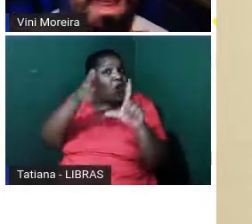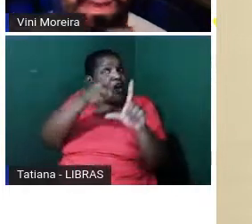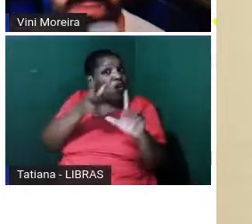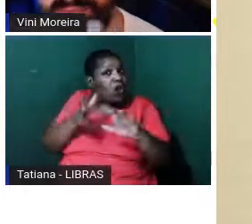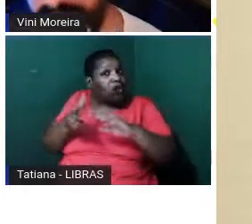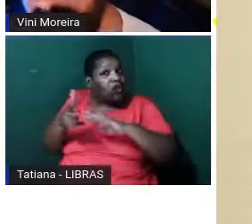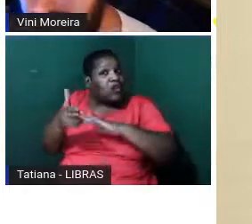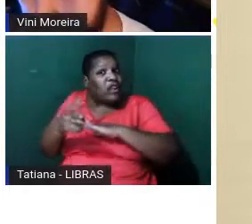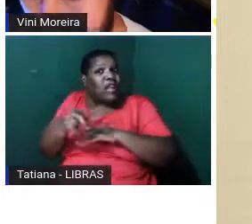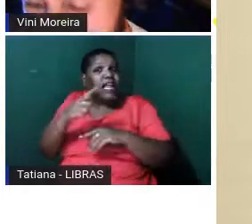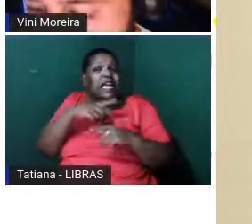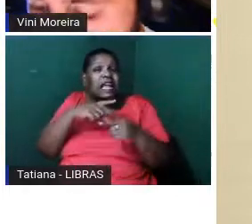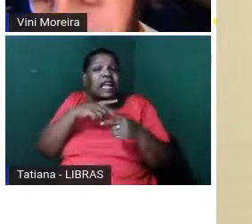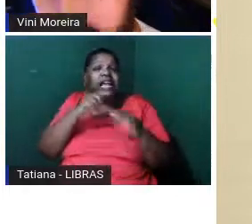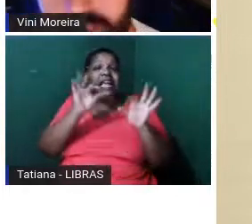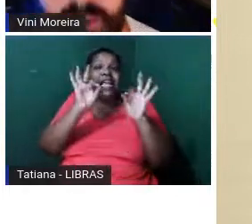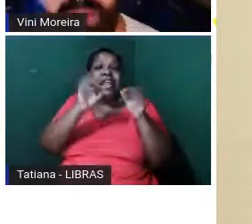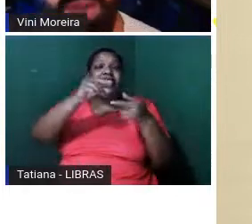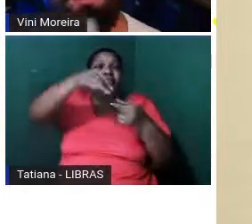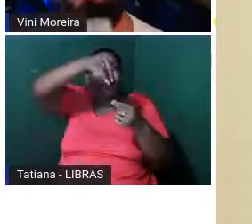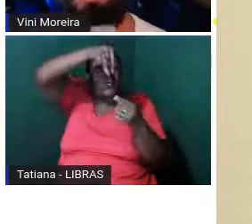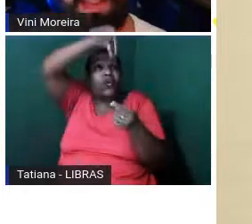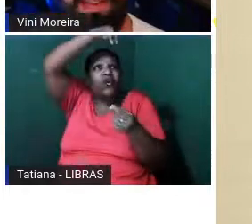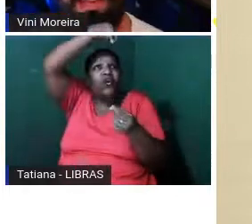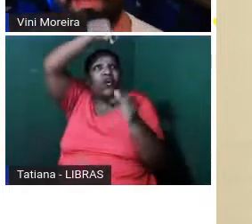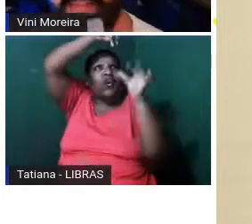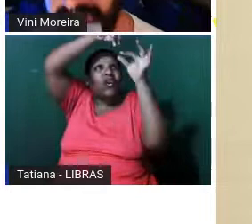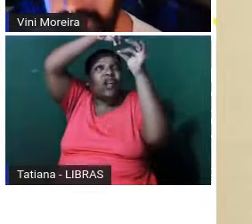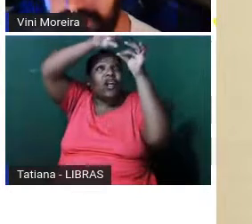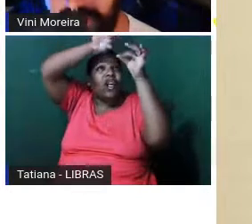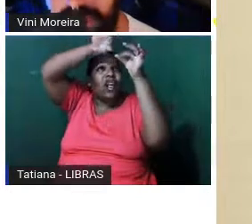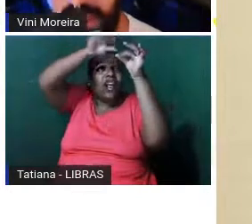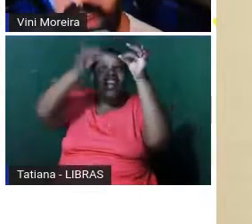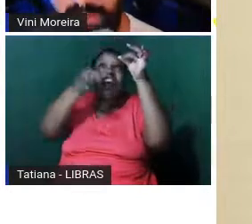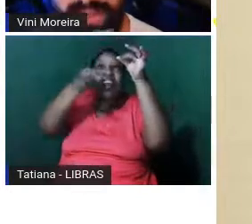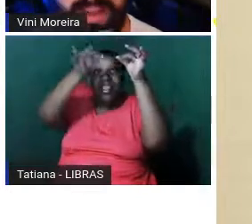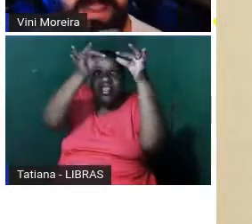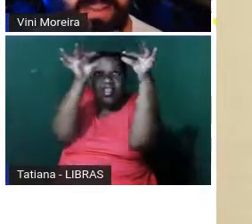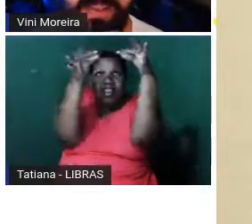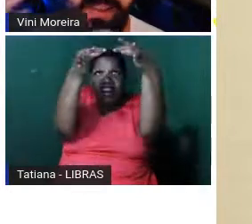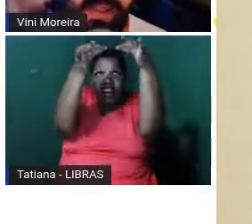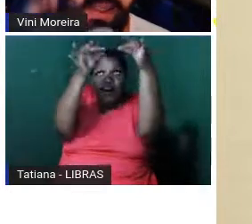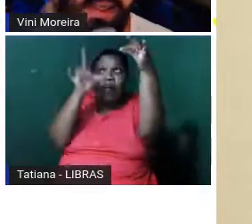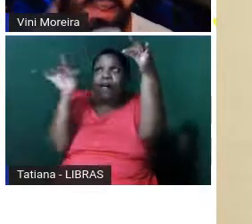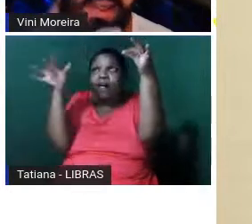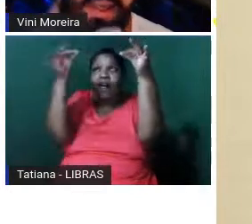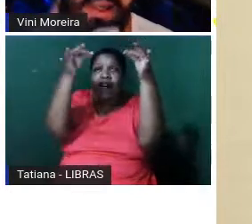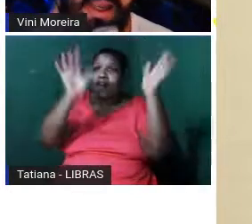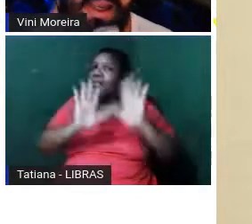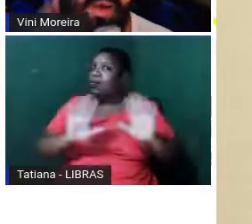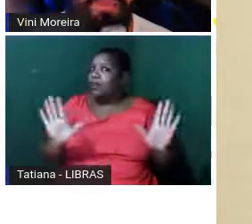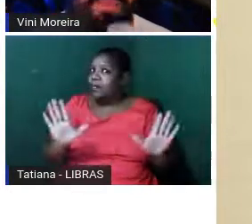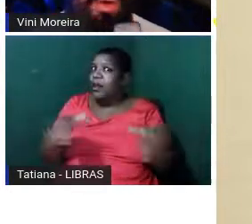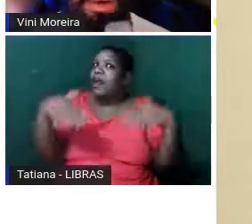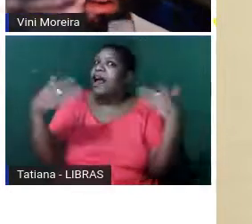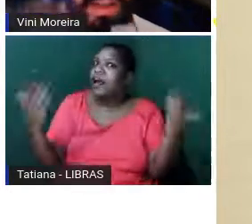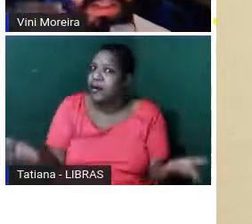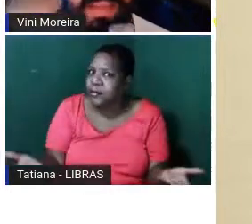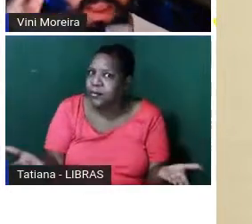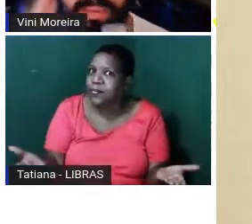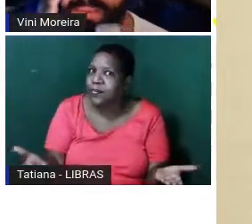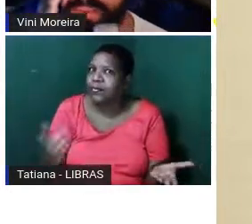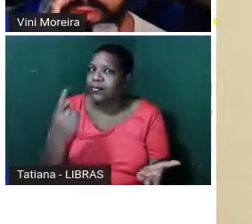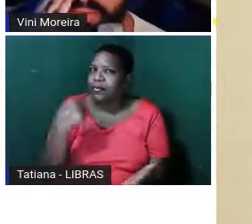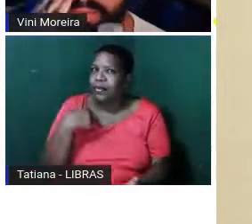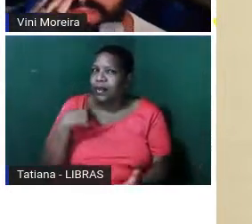cortando negativo com tesoura e colando com fita adesiva mas como